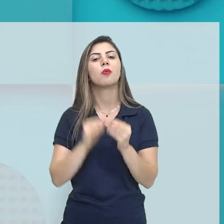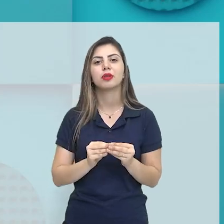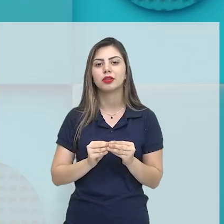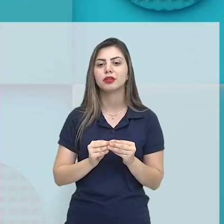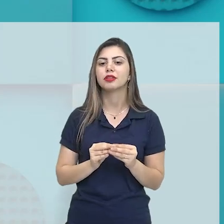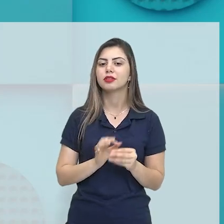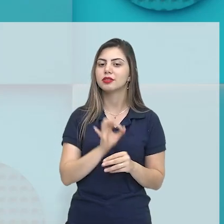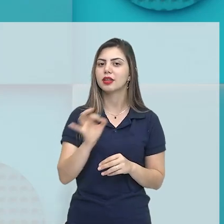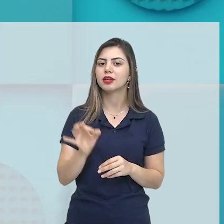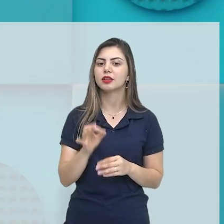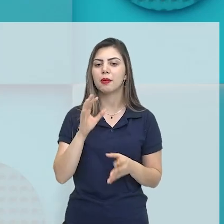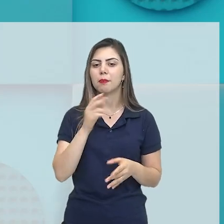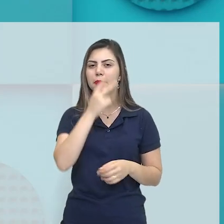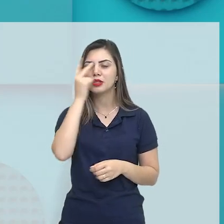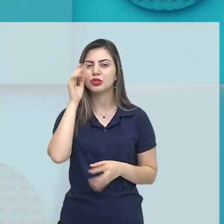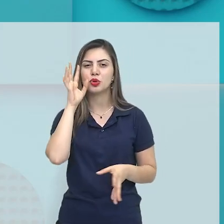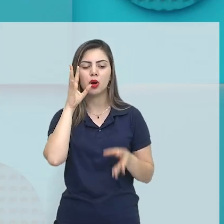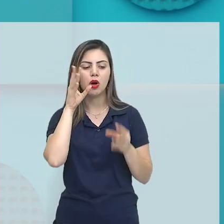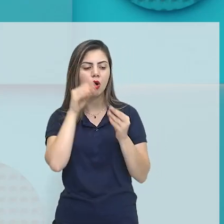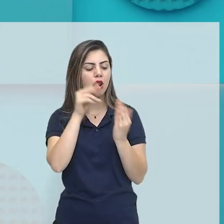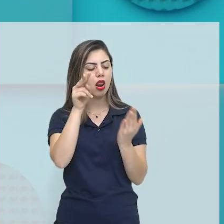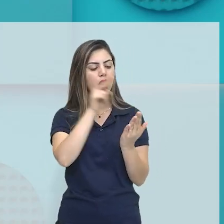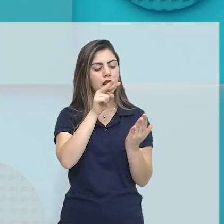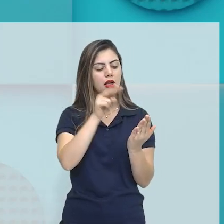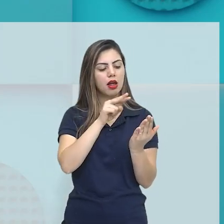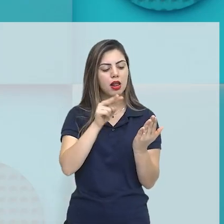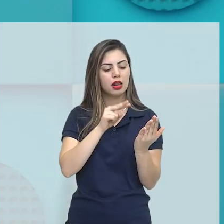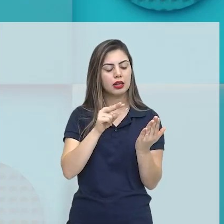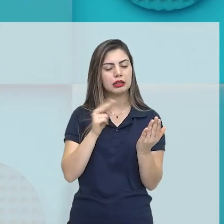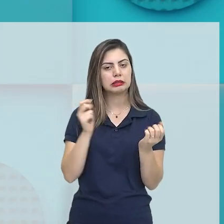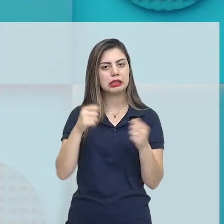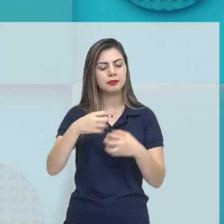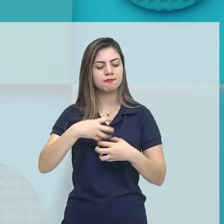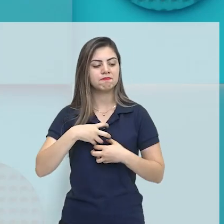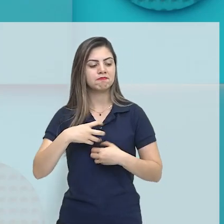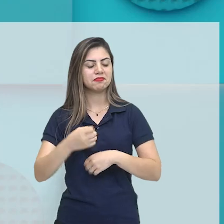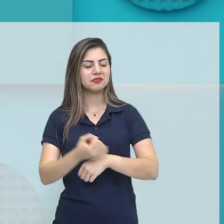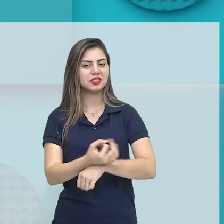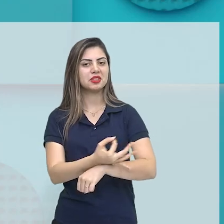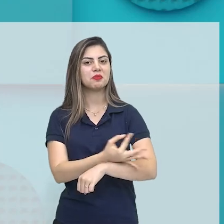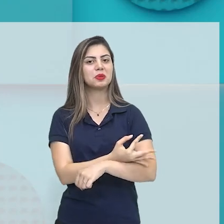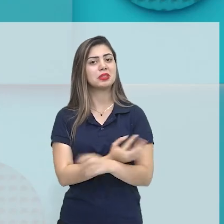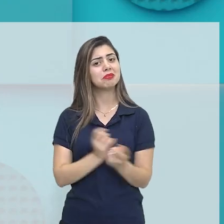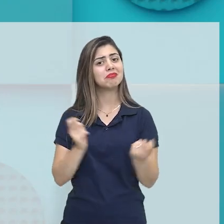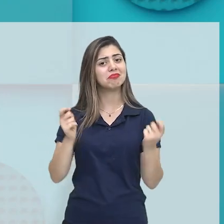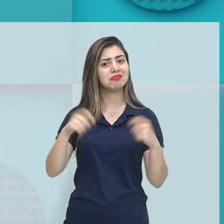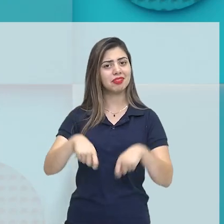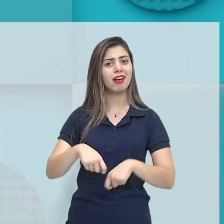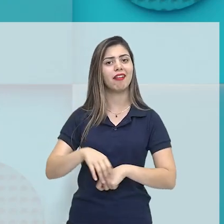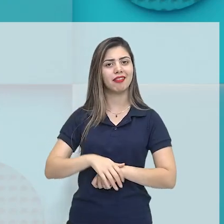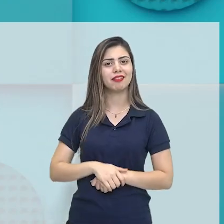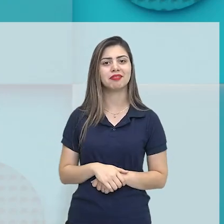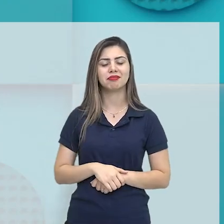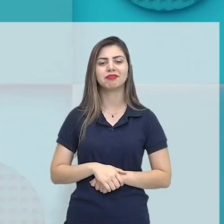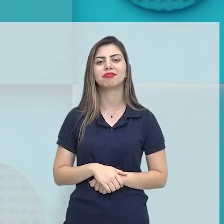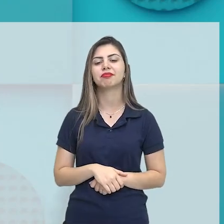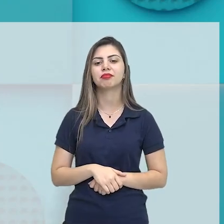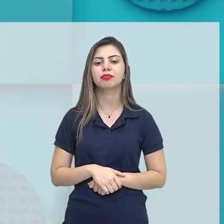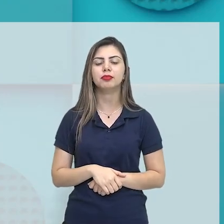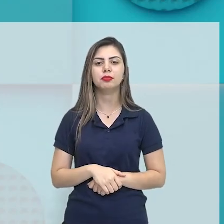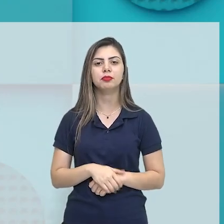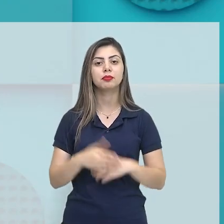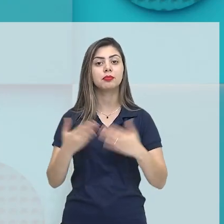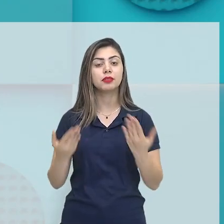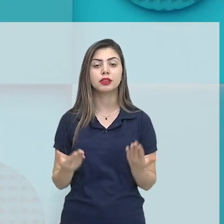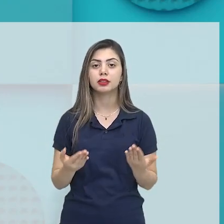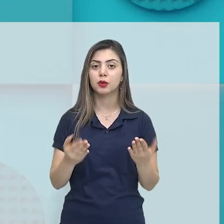para quem está lendo o seu texto, trazer toda a emoção que ele está sentindo no momento que ele está escrevendo.